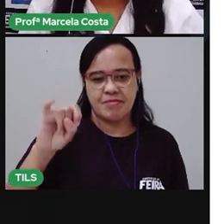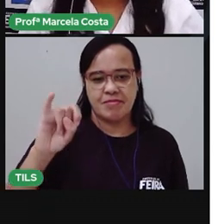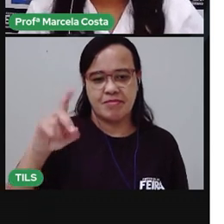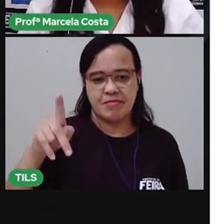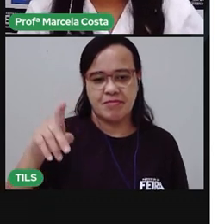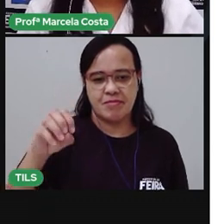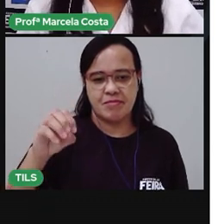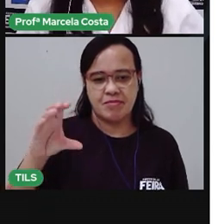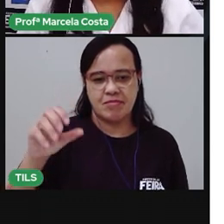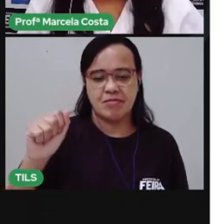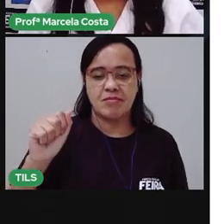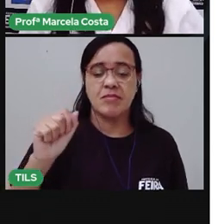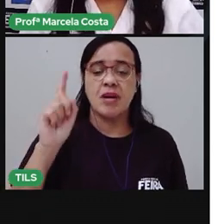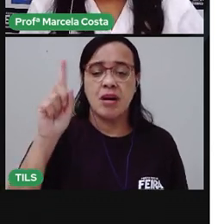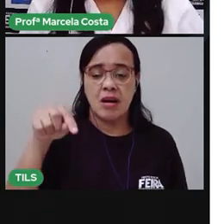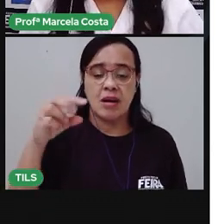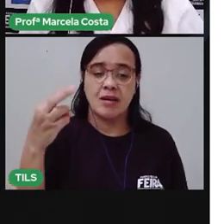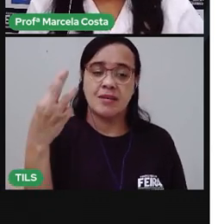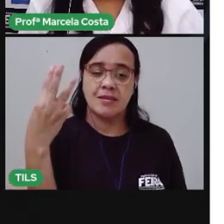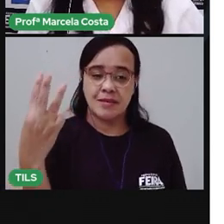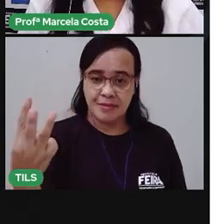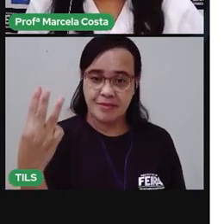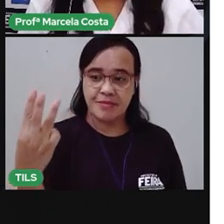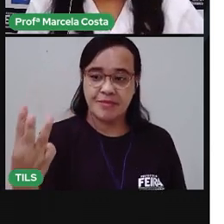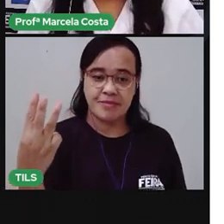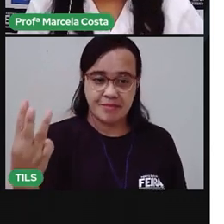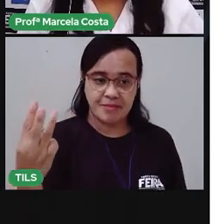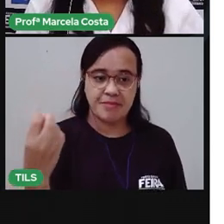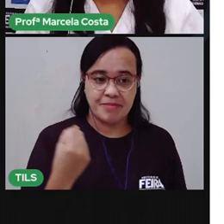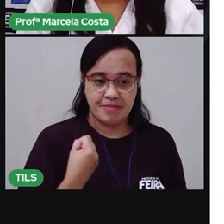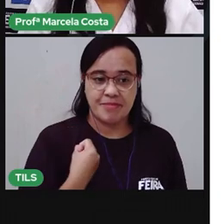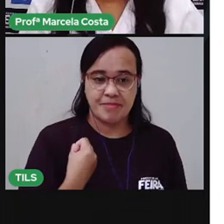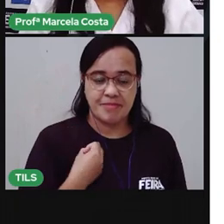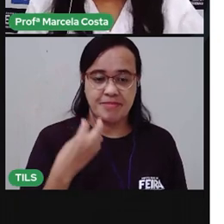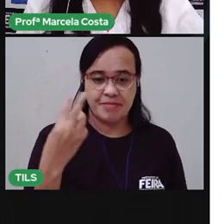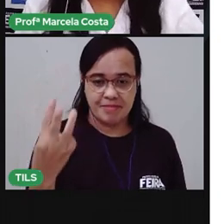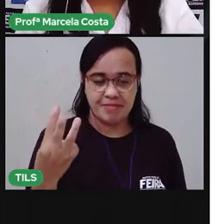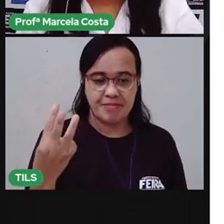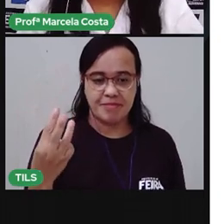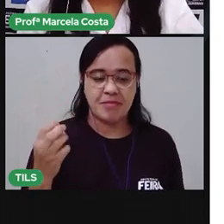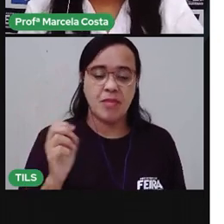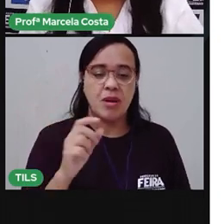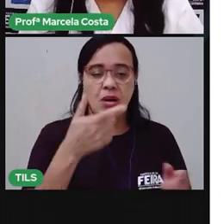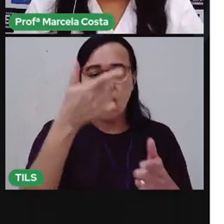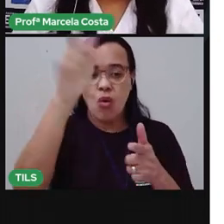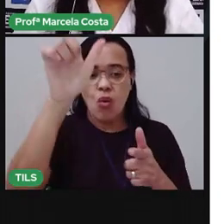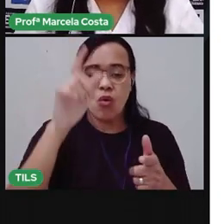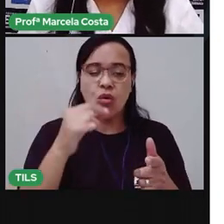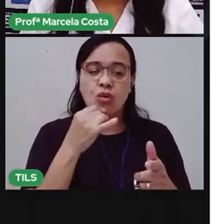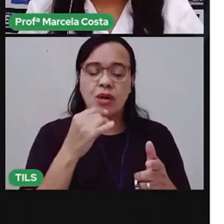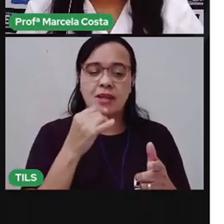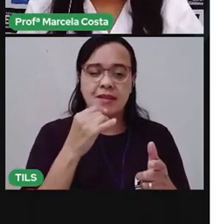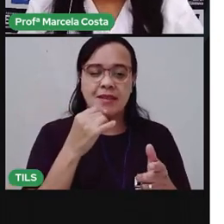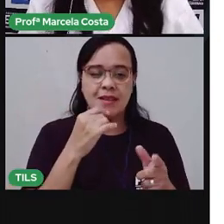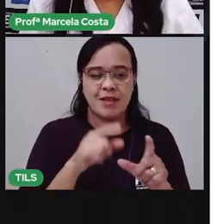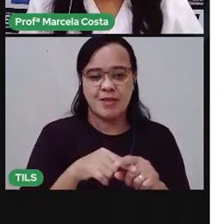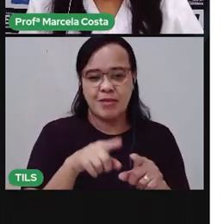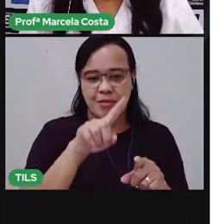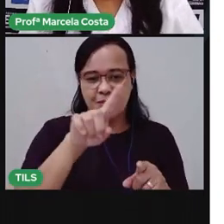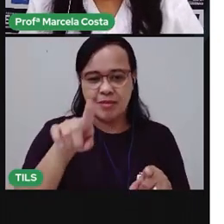3 meses o jacaré e olha a